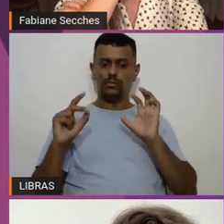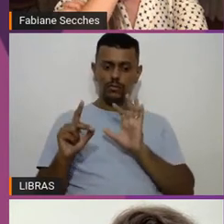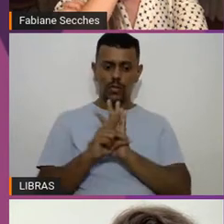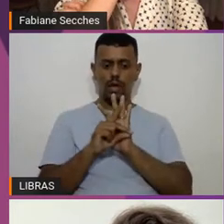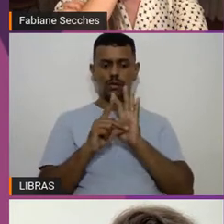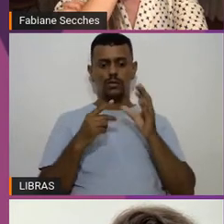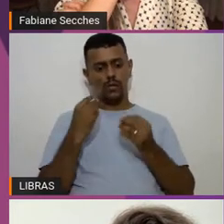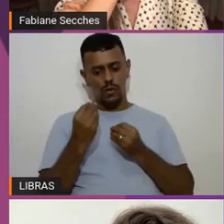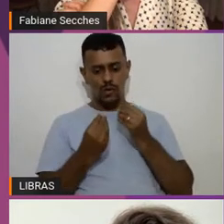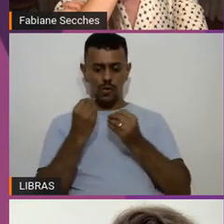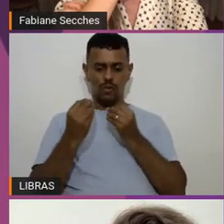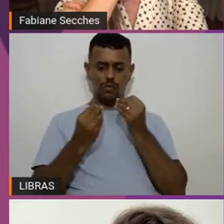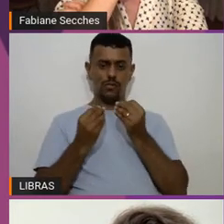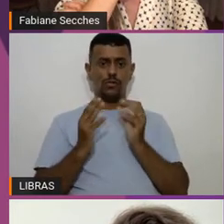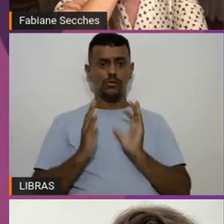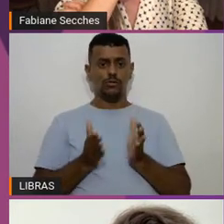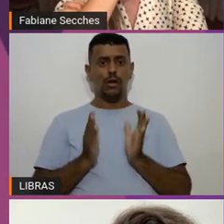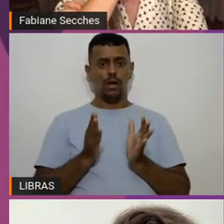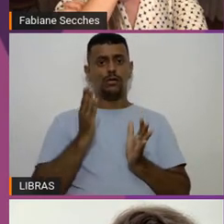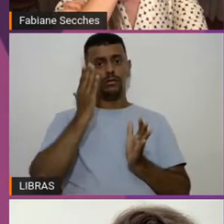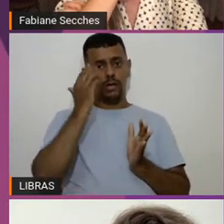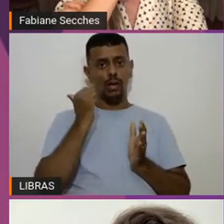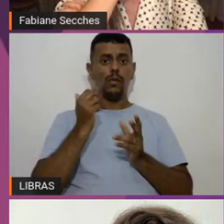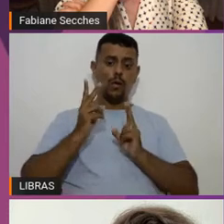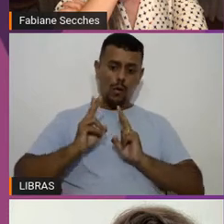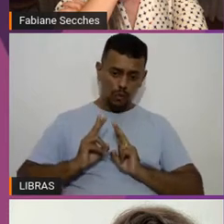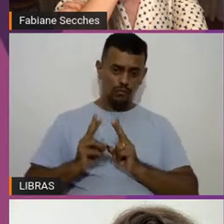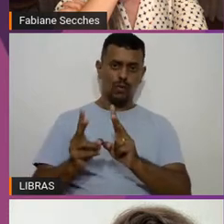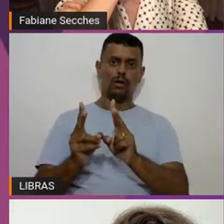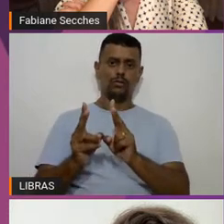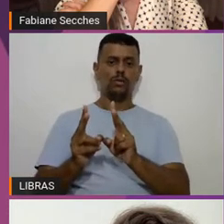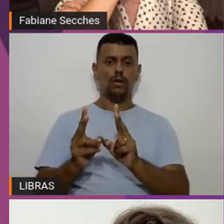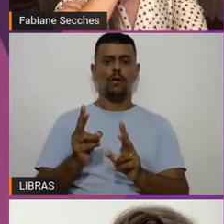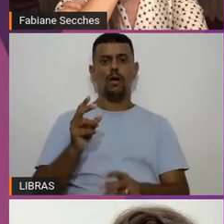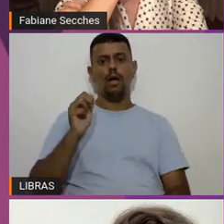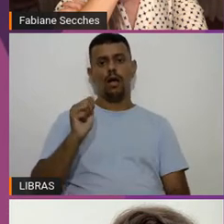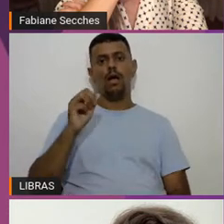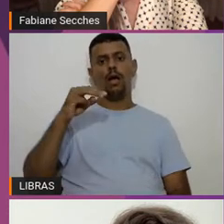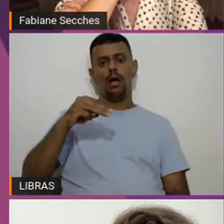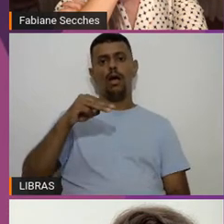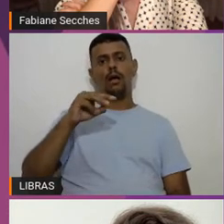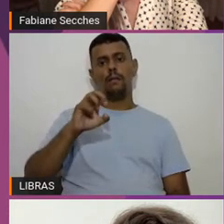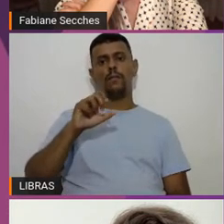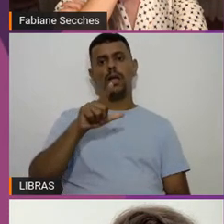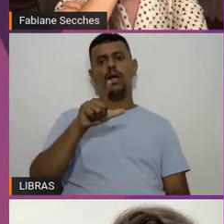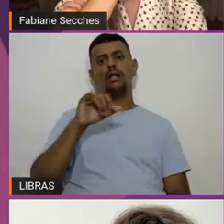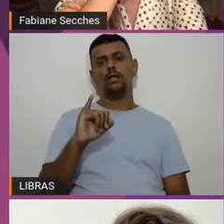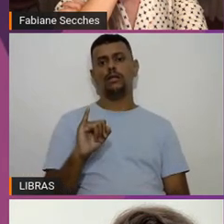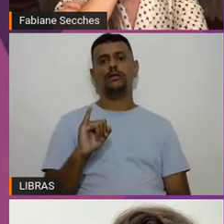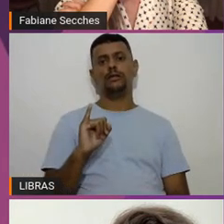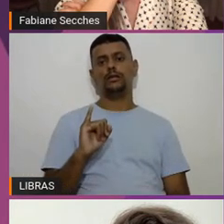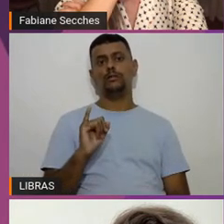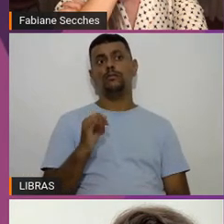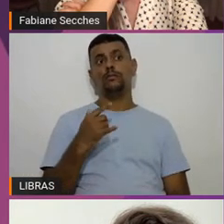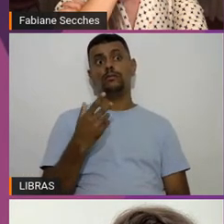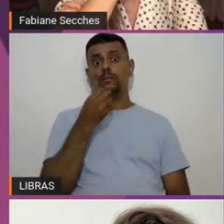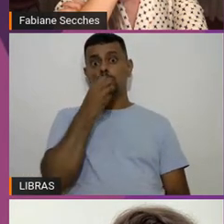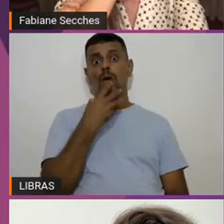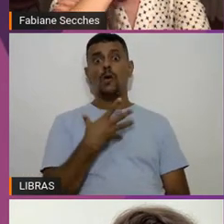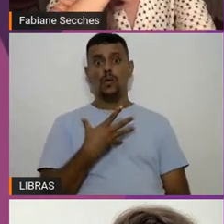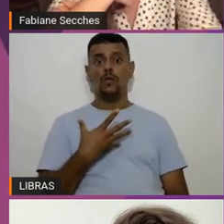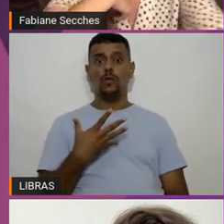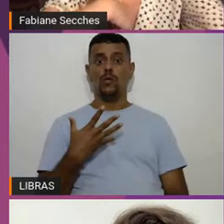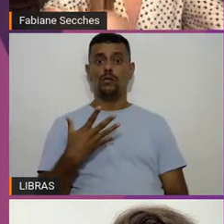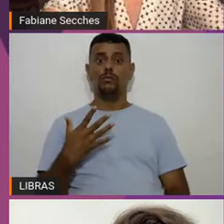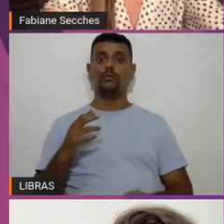a jornada a utilização da jornada da Alegria Ah que bom então foi